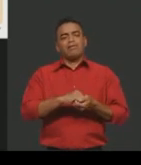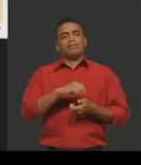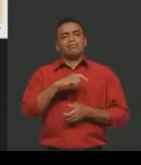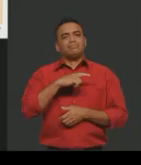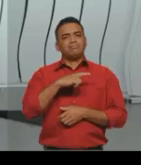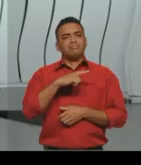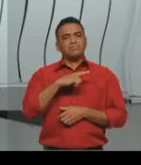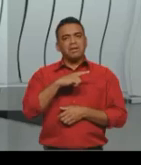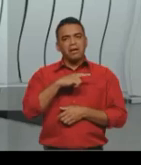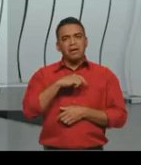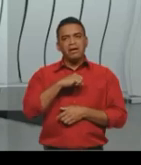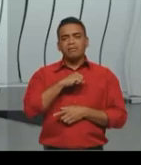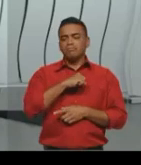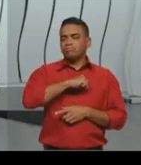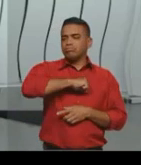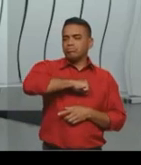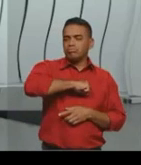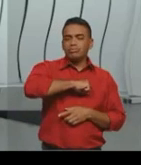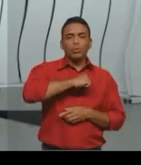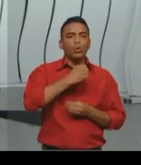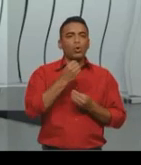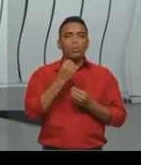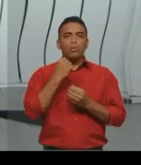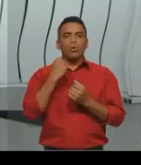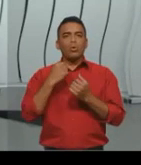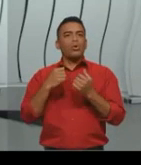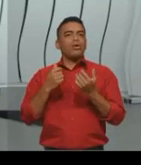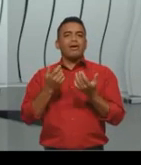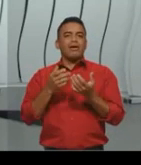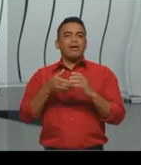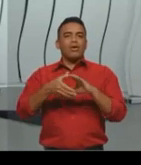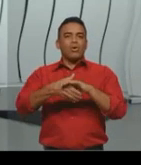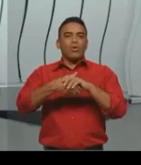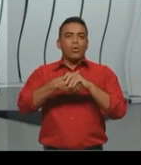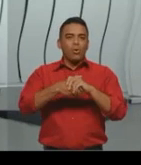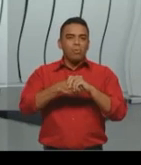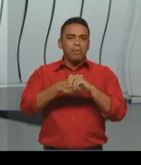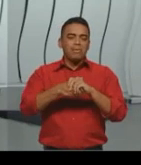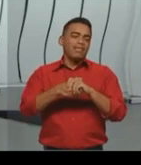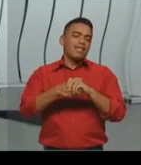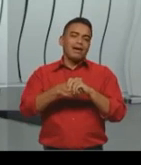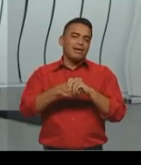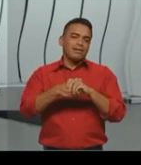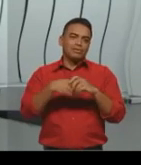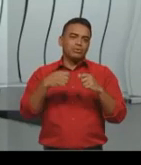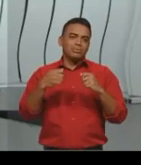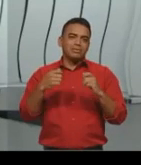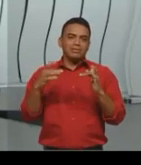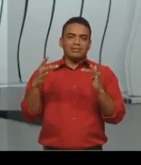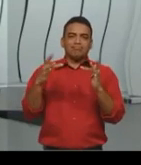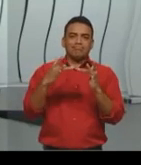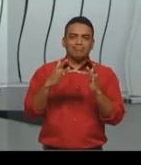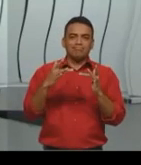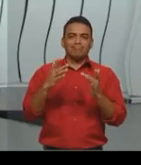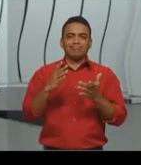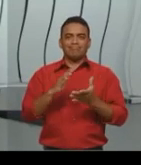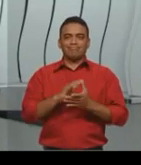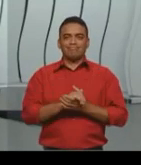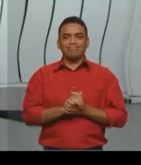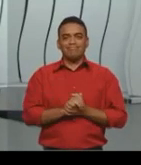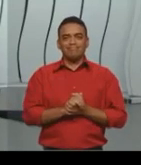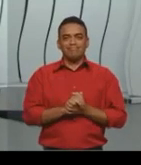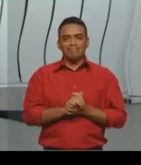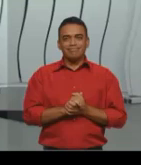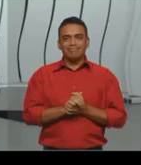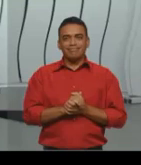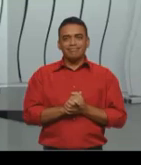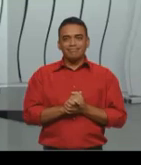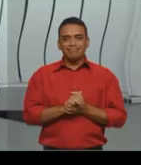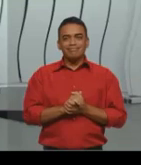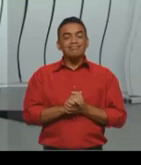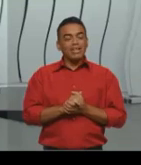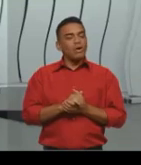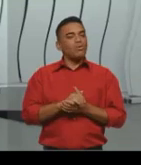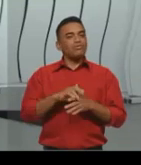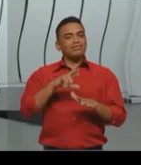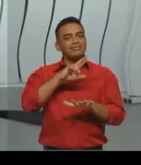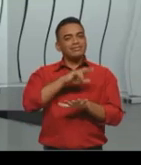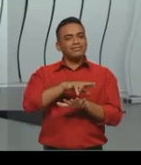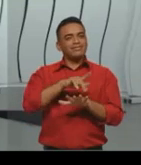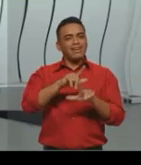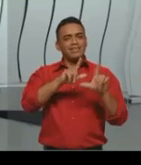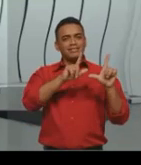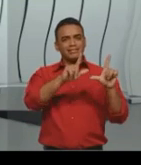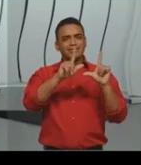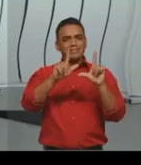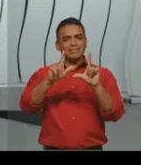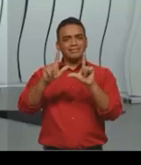com o cotovelo, várias formas de abraçar, de cumprimentar, né? O nod, vários deles. É interessante esse GIF.